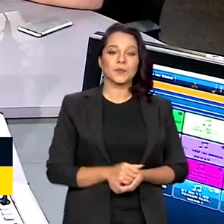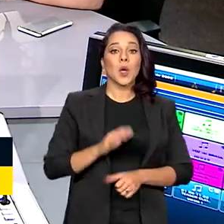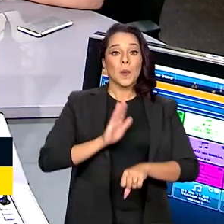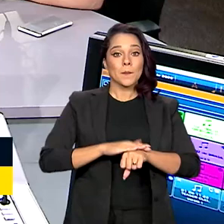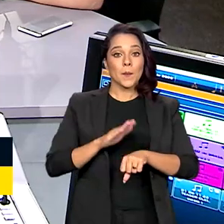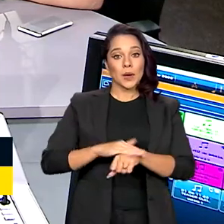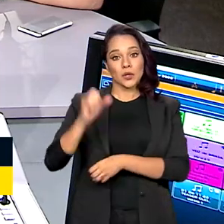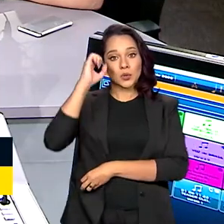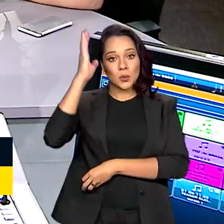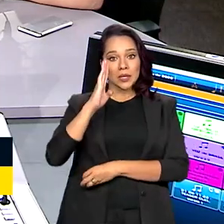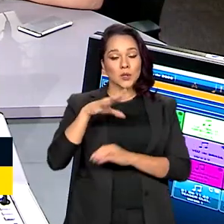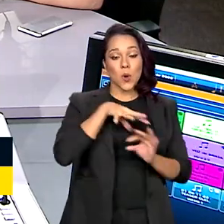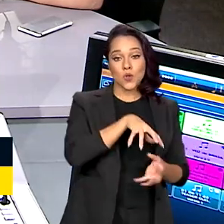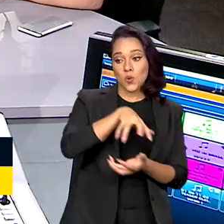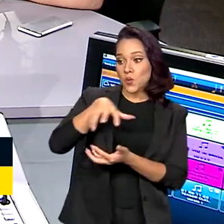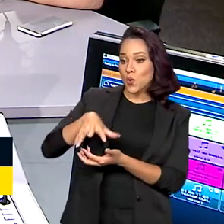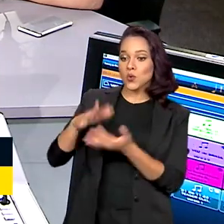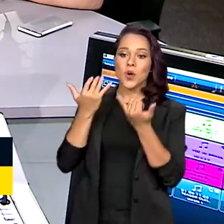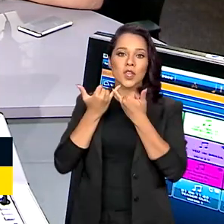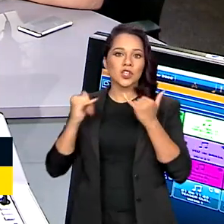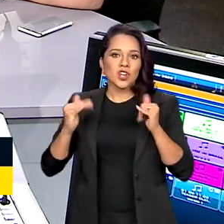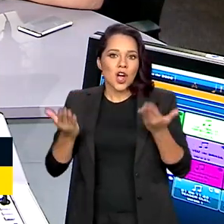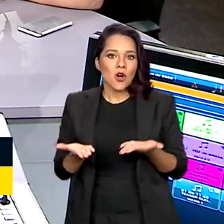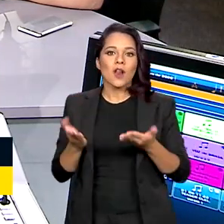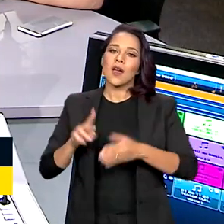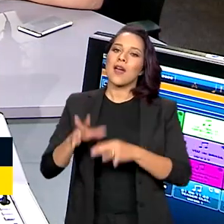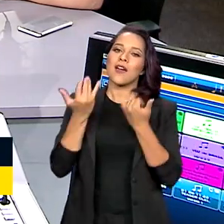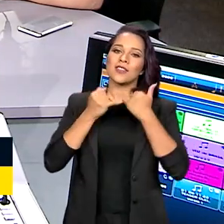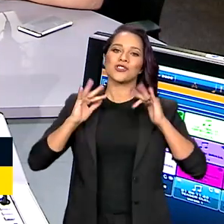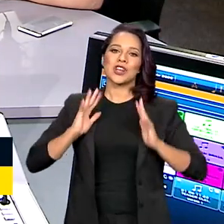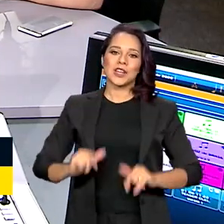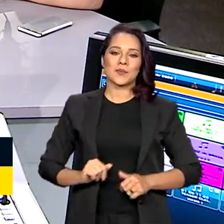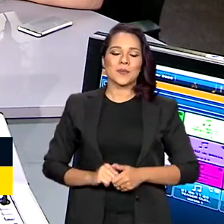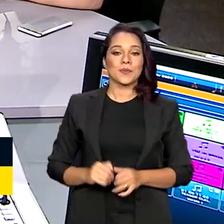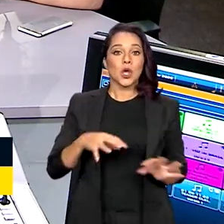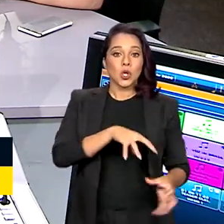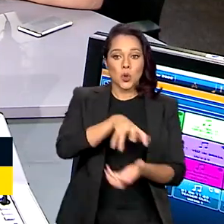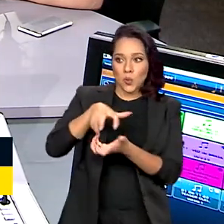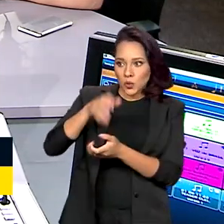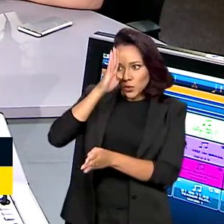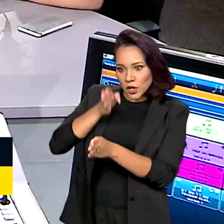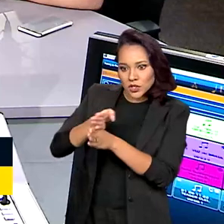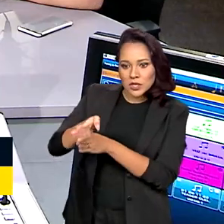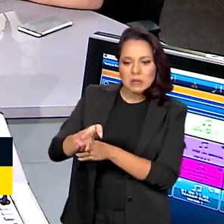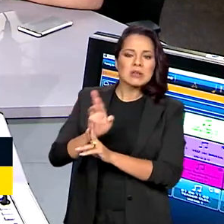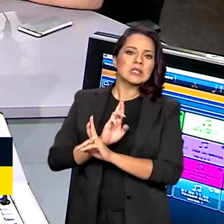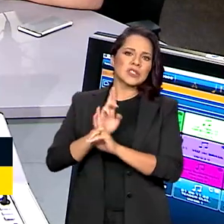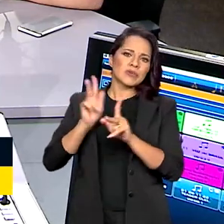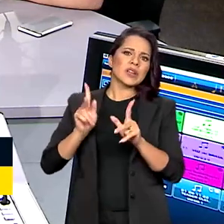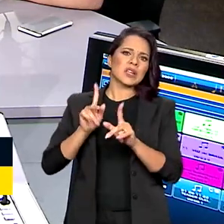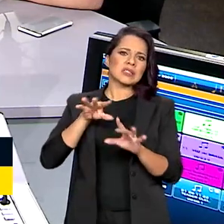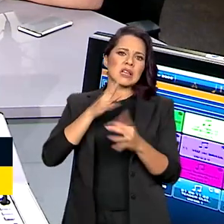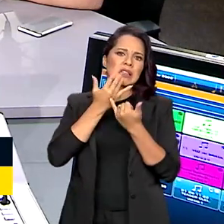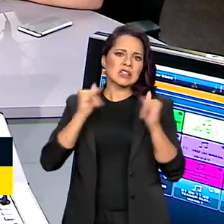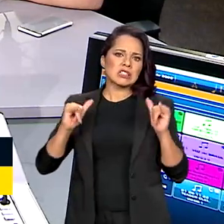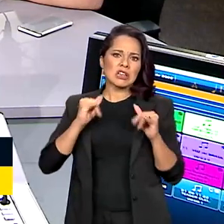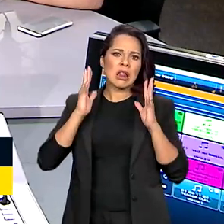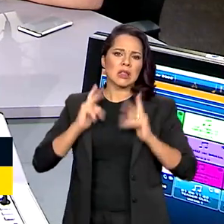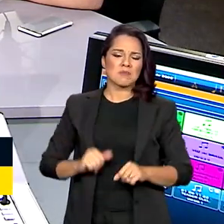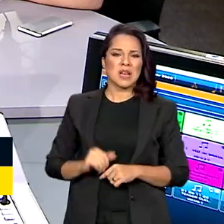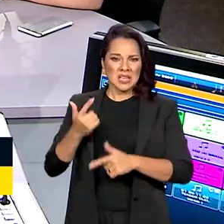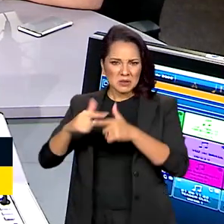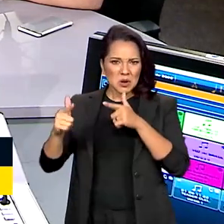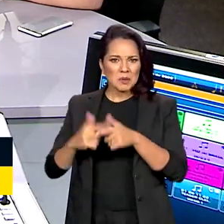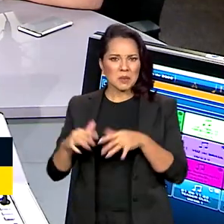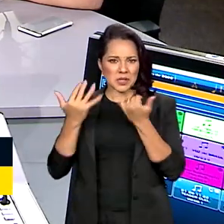momento do mundo é energia. É energia limpa. E o mundo está indo numa direção contrária da energia limpa. Essa crise